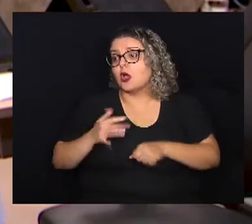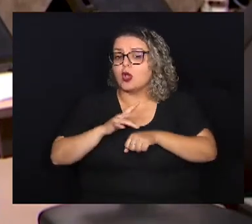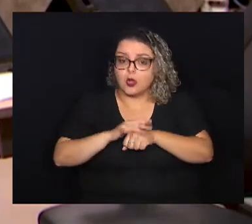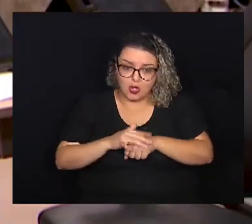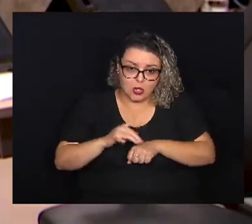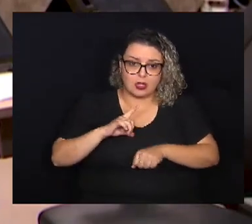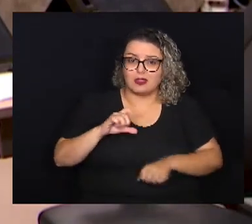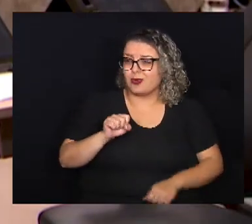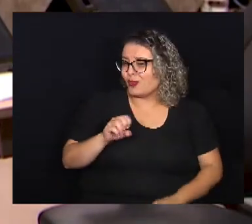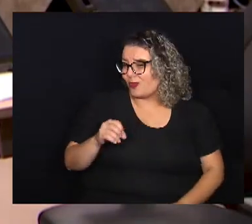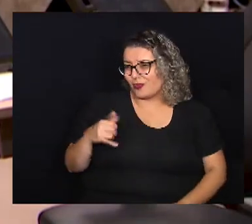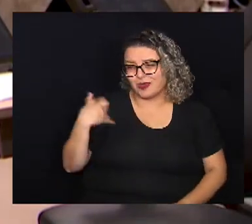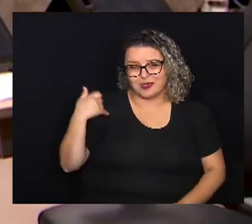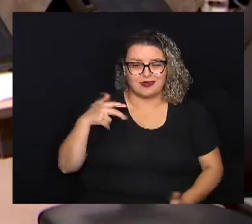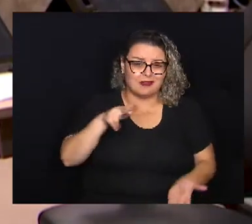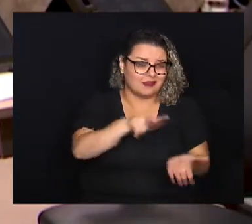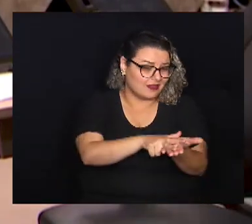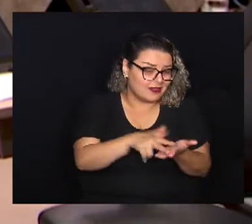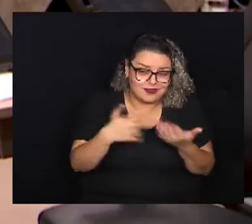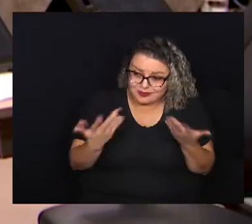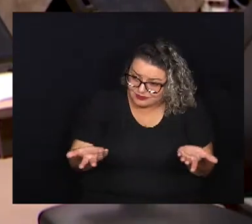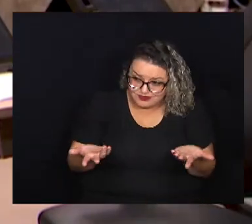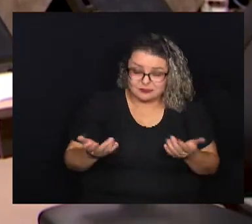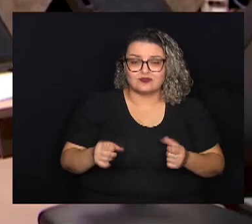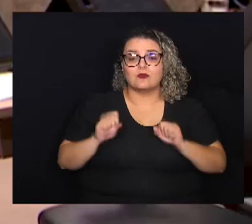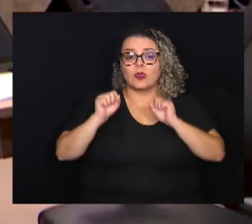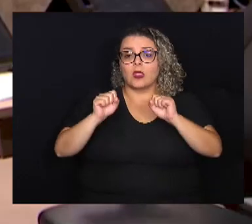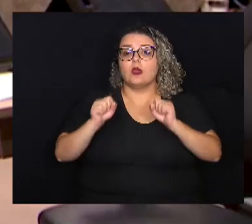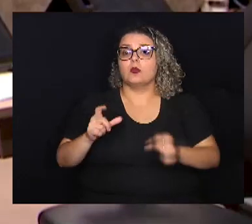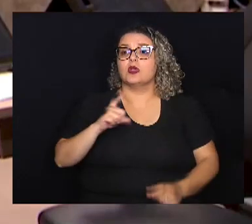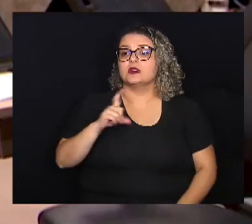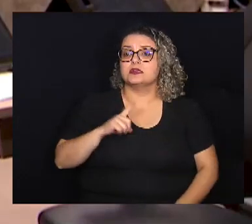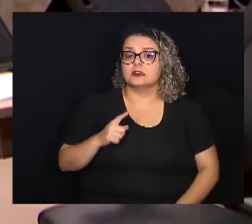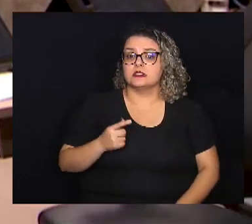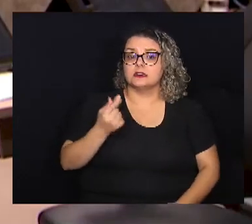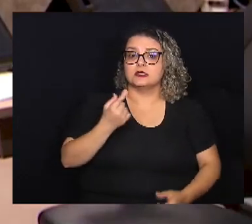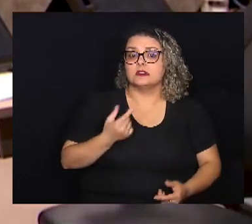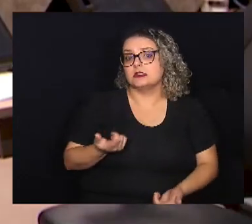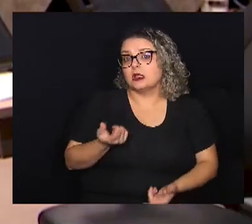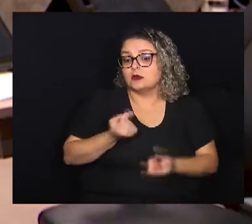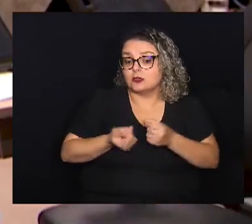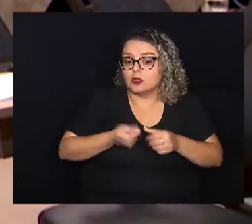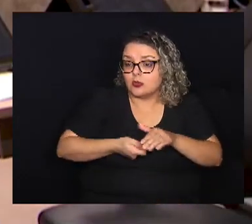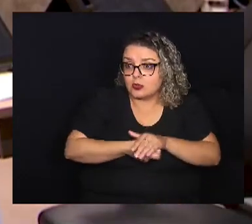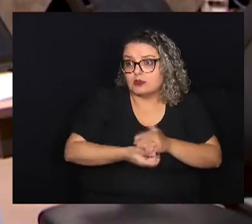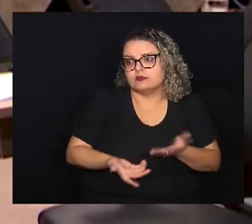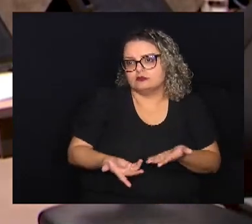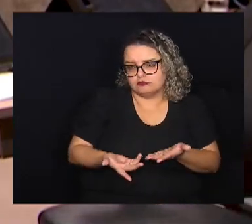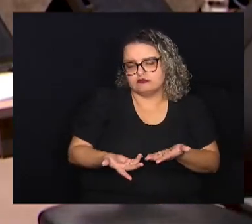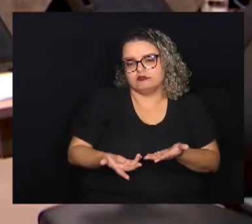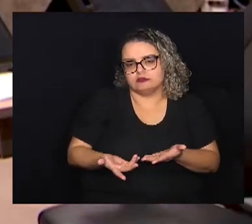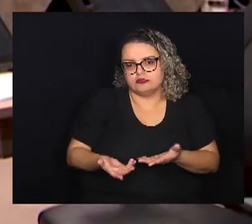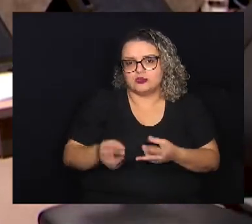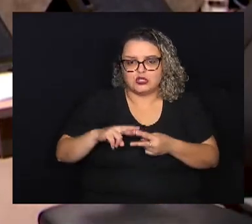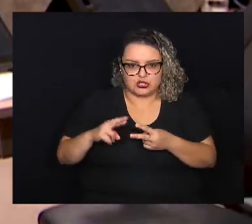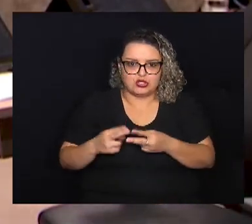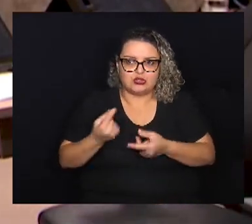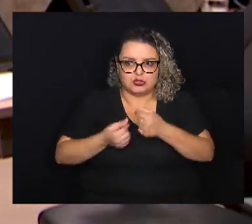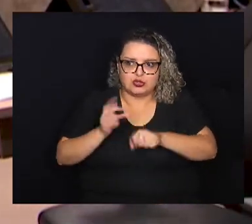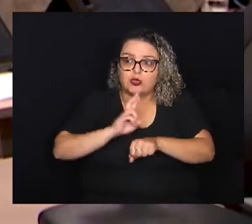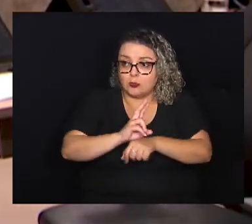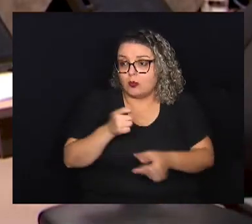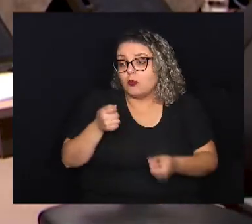tem 80 anos que estão acamadas enfim elas possam ter essa reserva desses recursos para poder poder custear